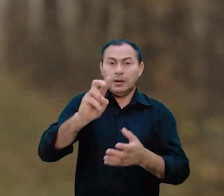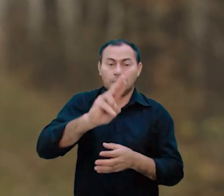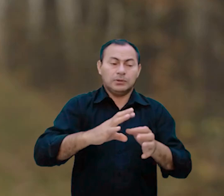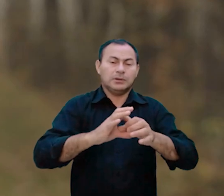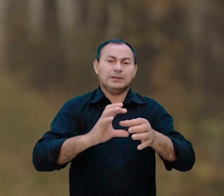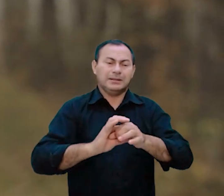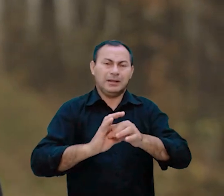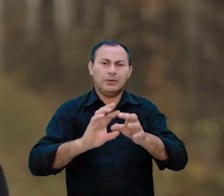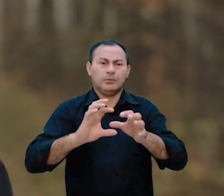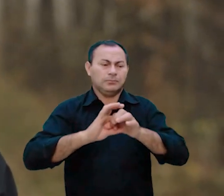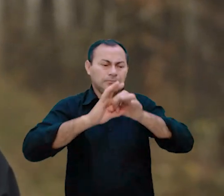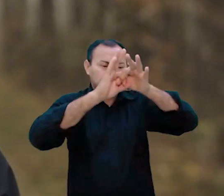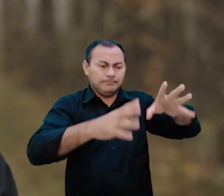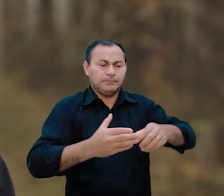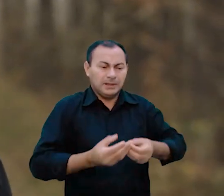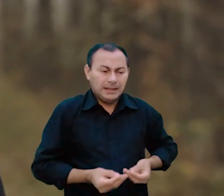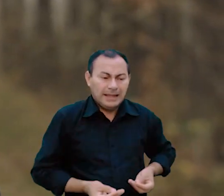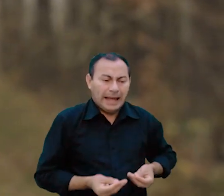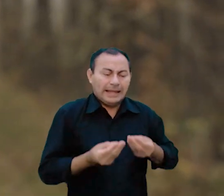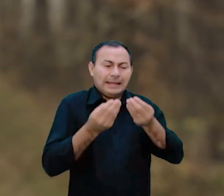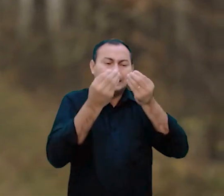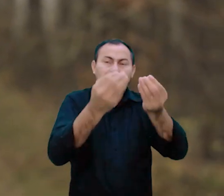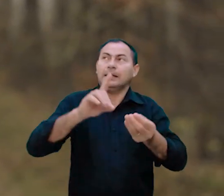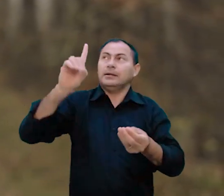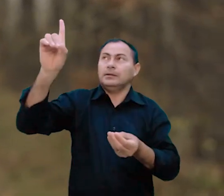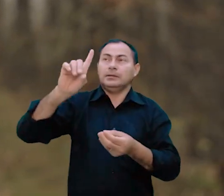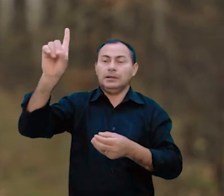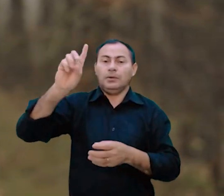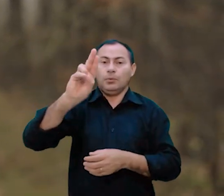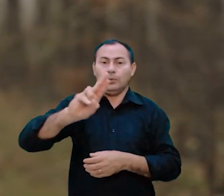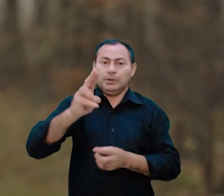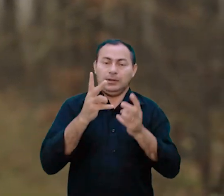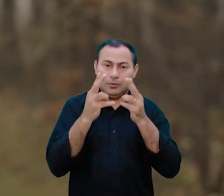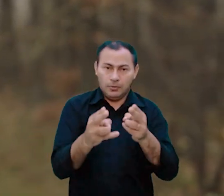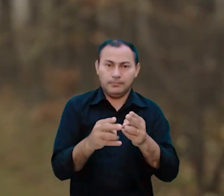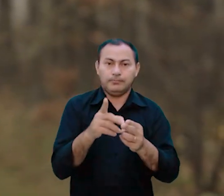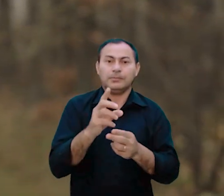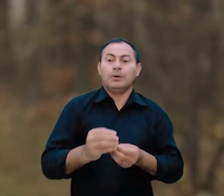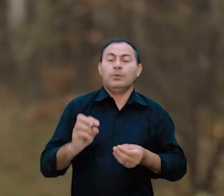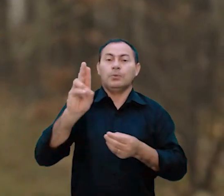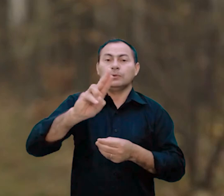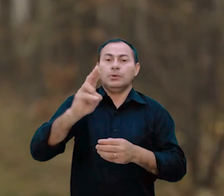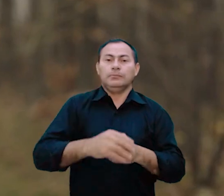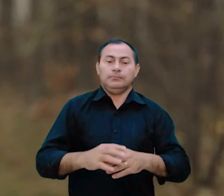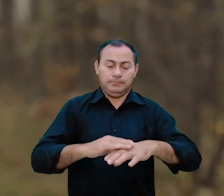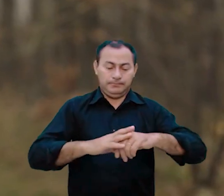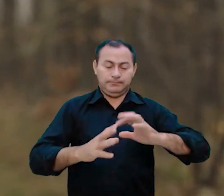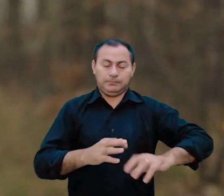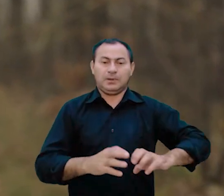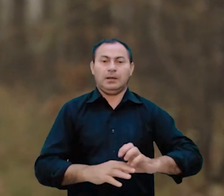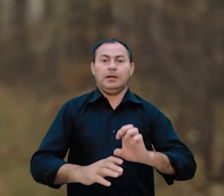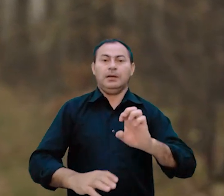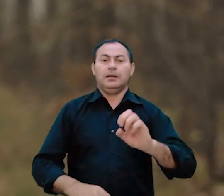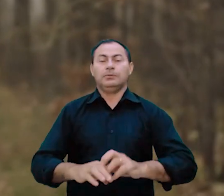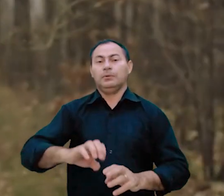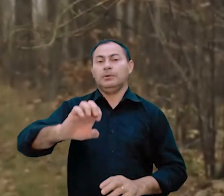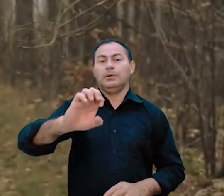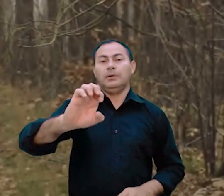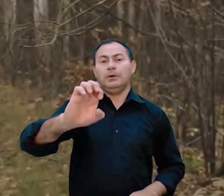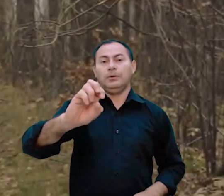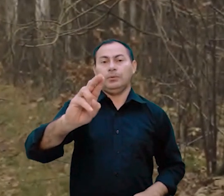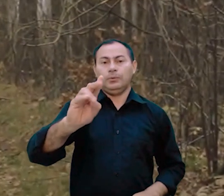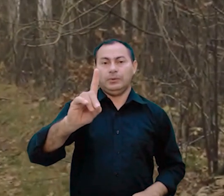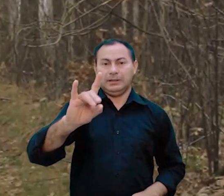você os lance diante dele. Deus os usará da mesma forma que usou o canhotismo de